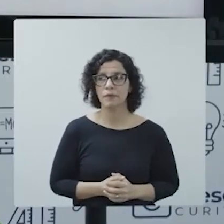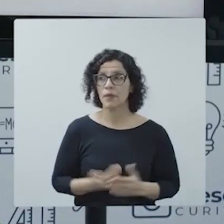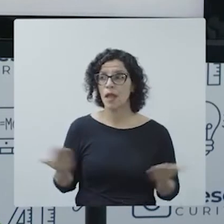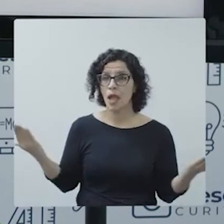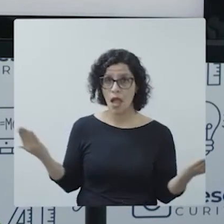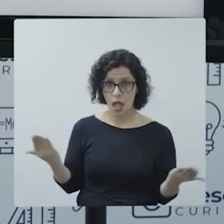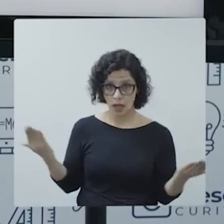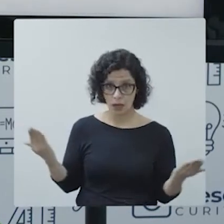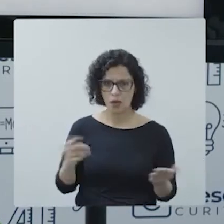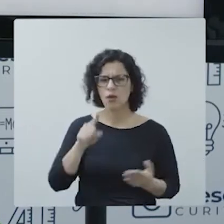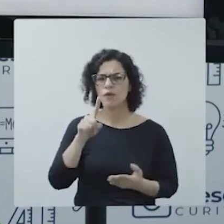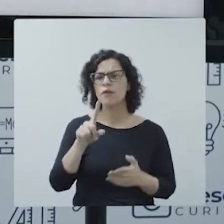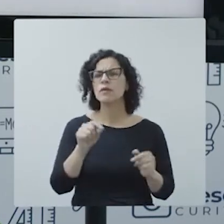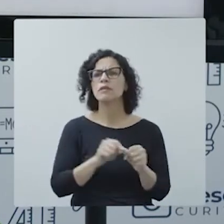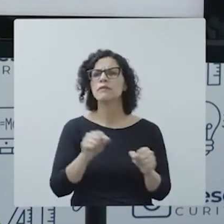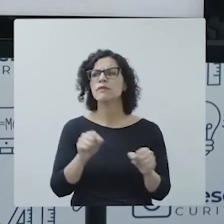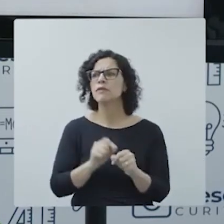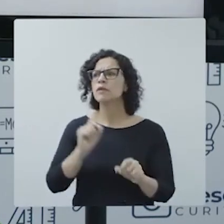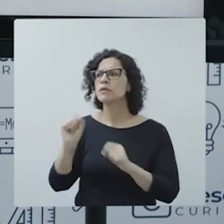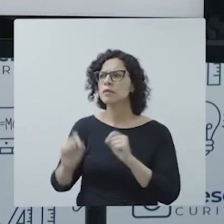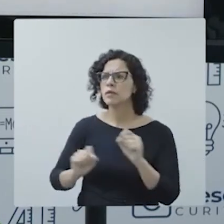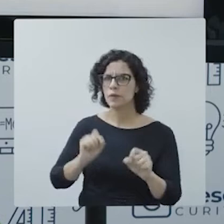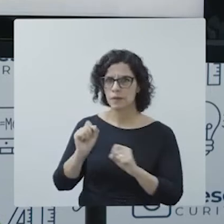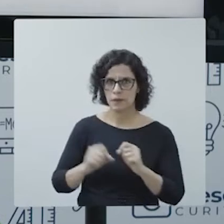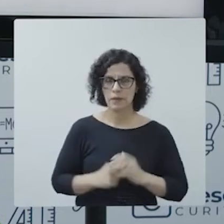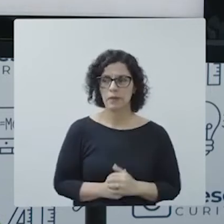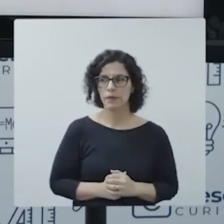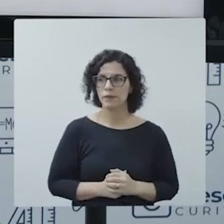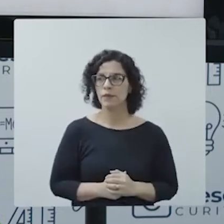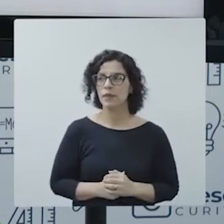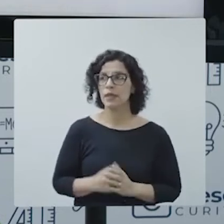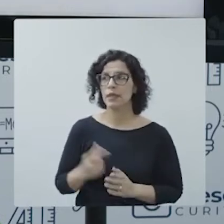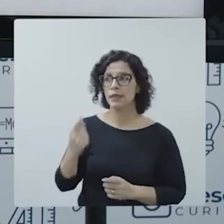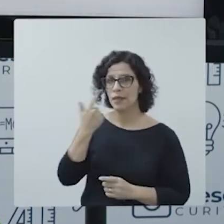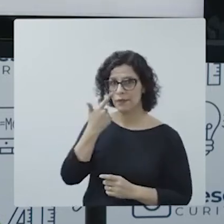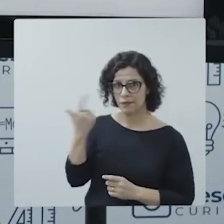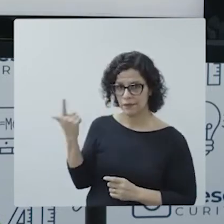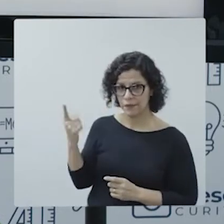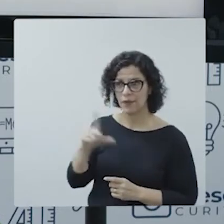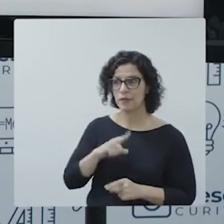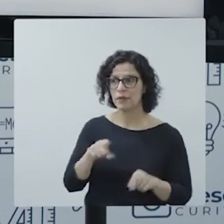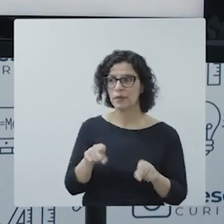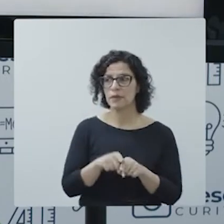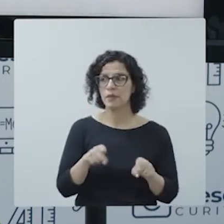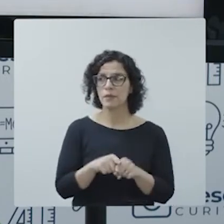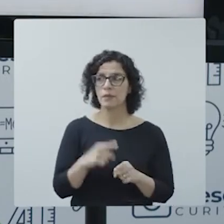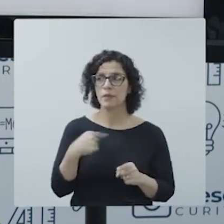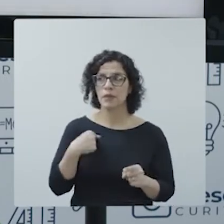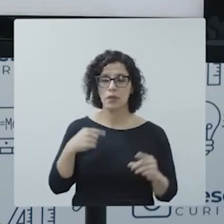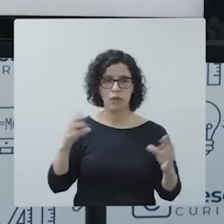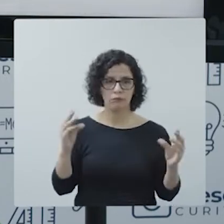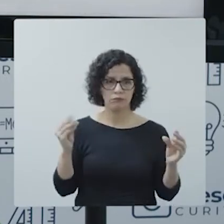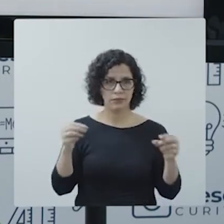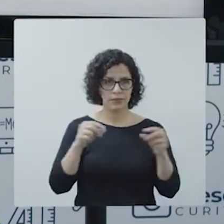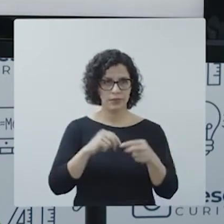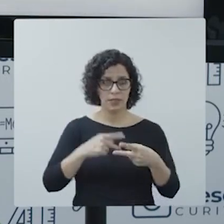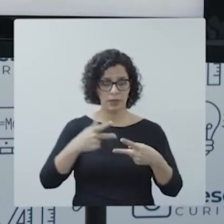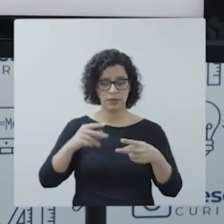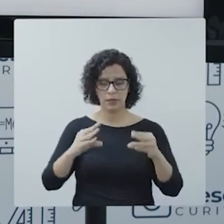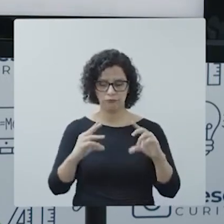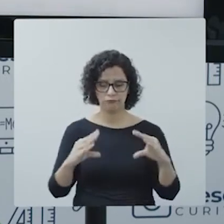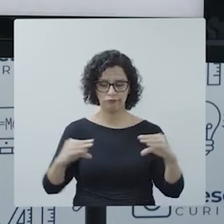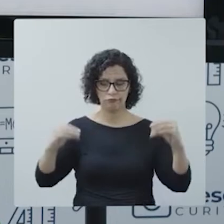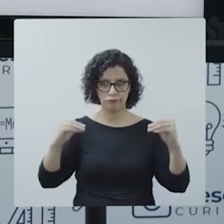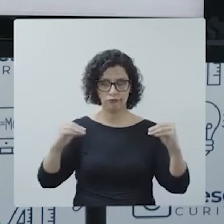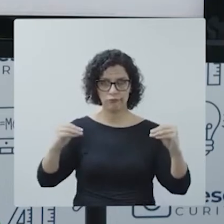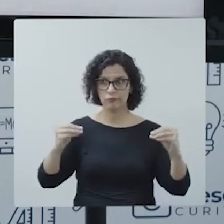Na sequência, o que que nós vamos fazer? Nós vamos pegar as duas pontas aqui, esta e